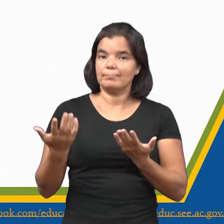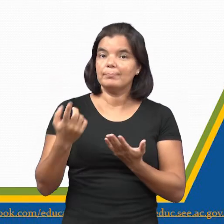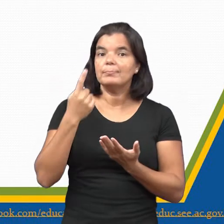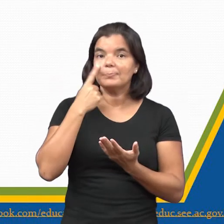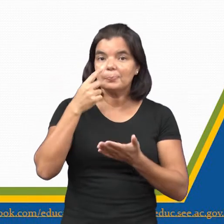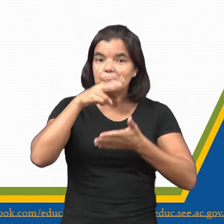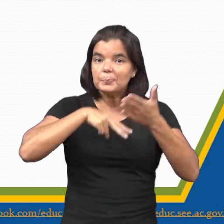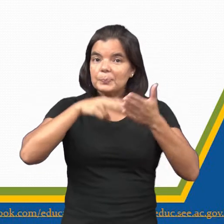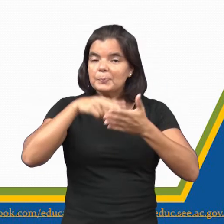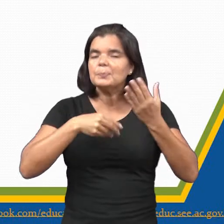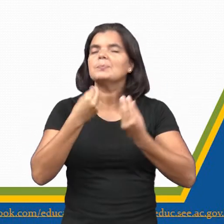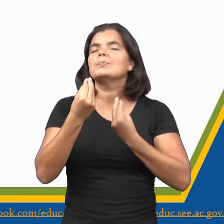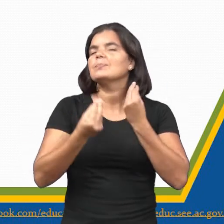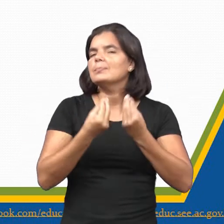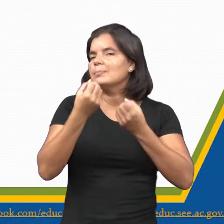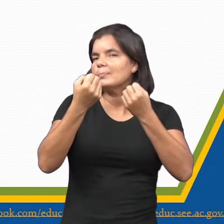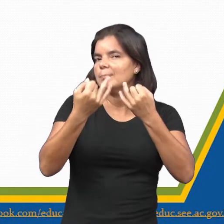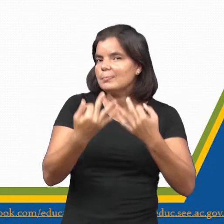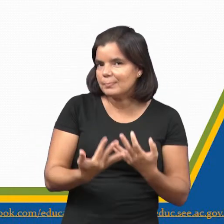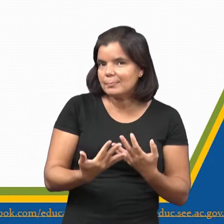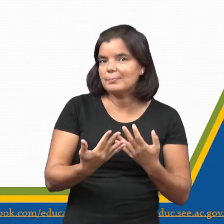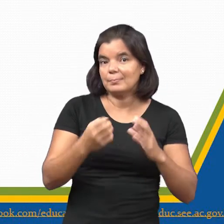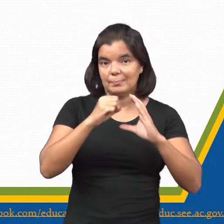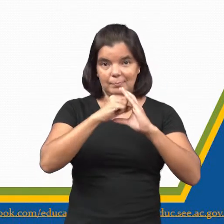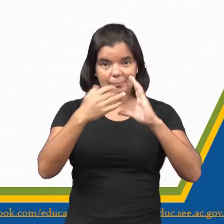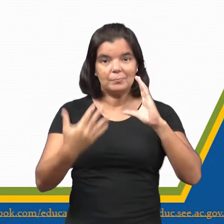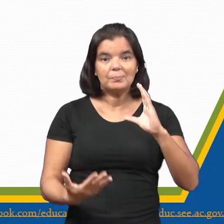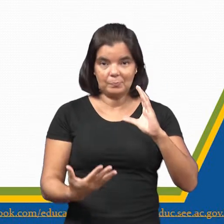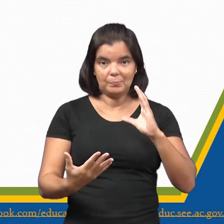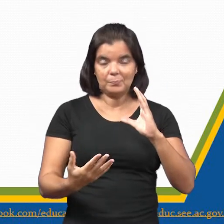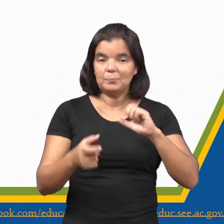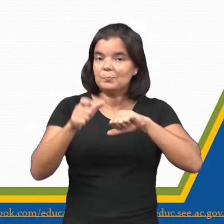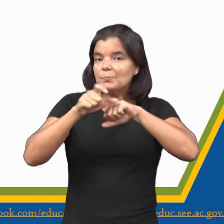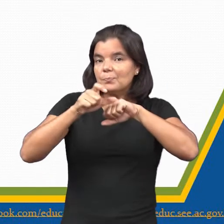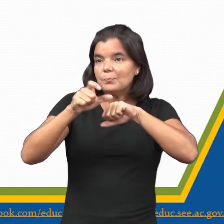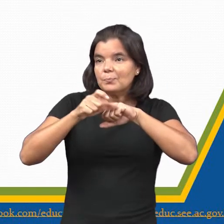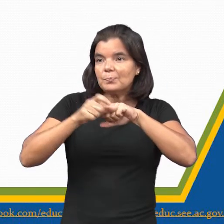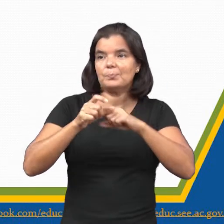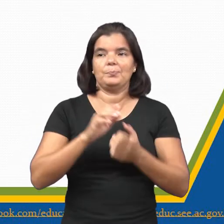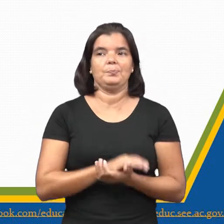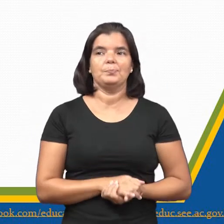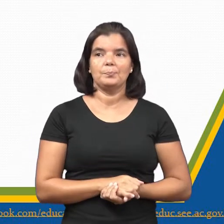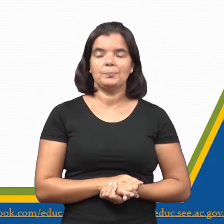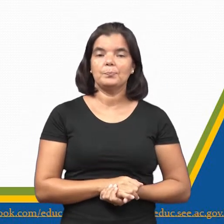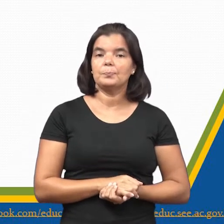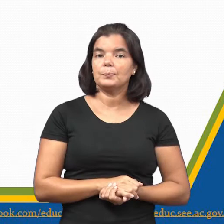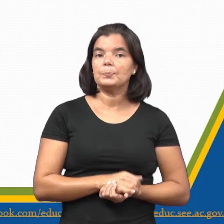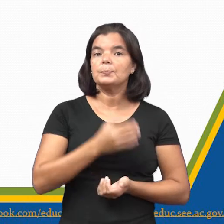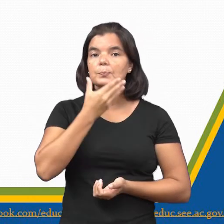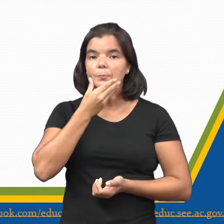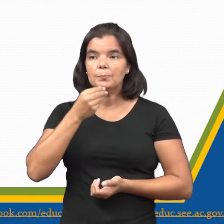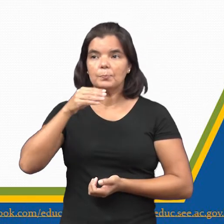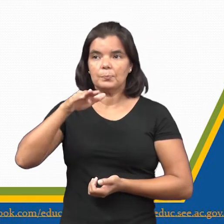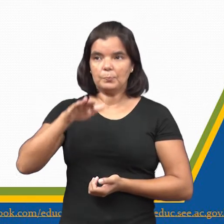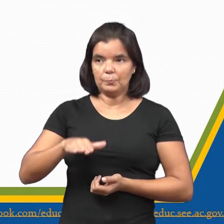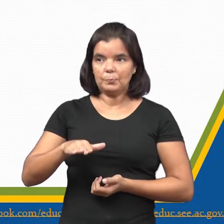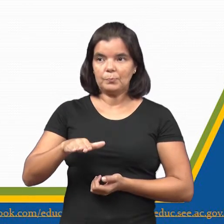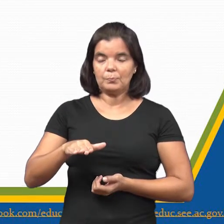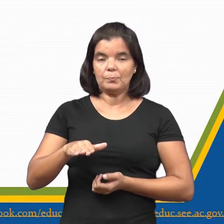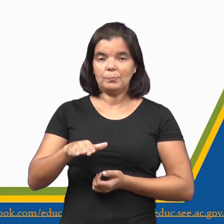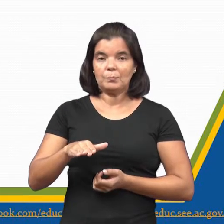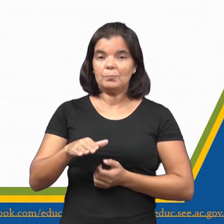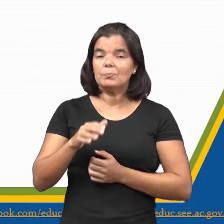vamos ler como eu defini as características destes substantivos. Olha só, eu coloquei: o